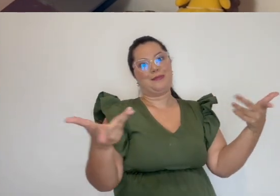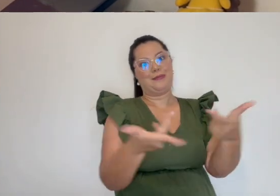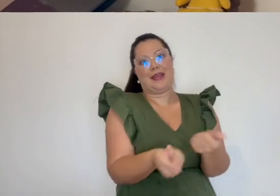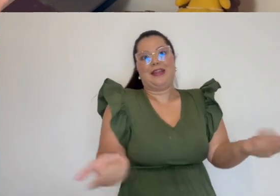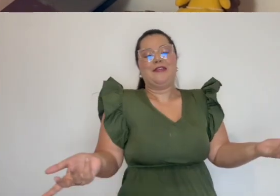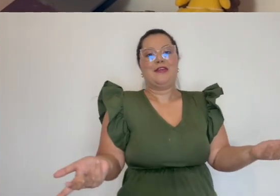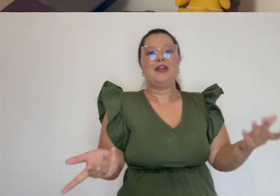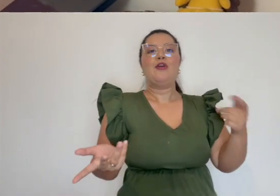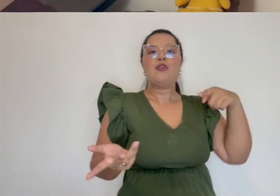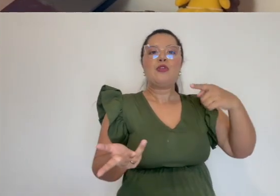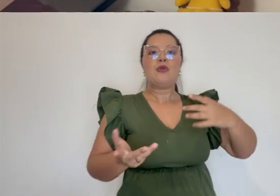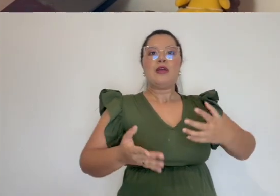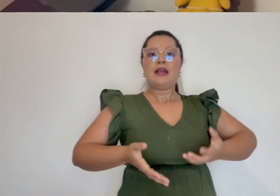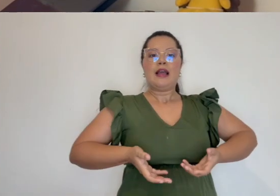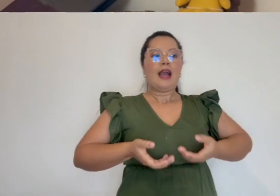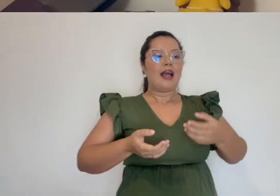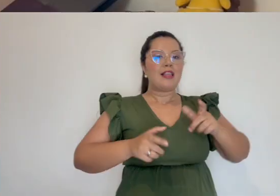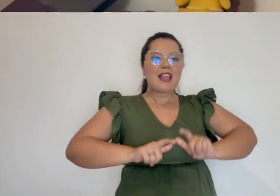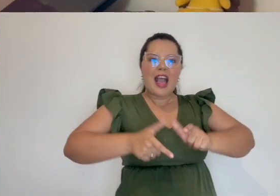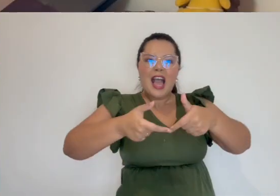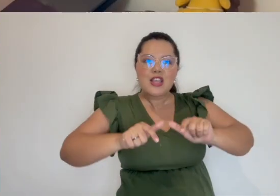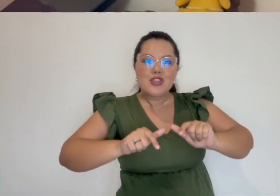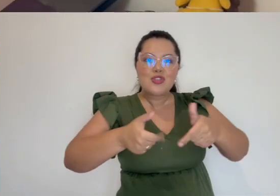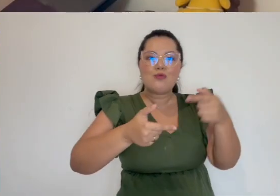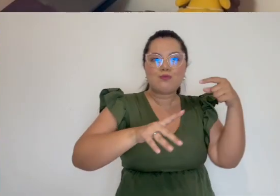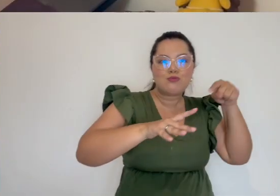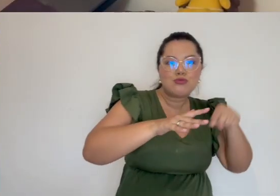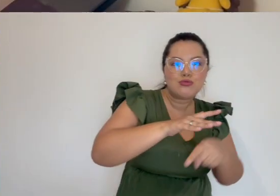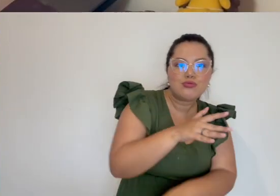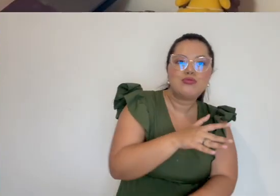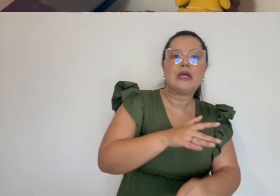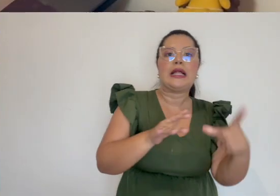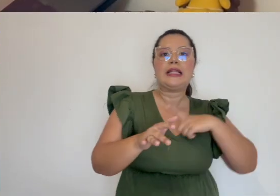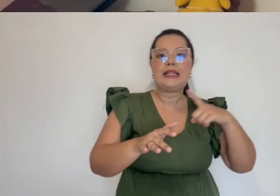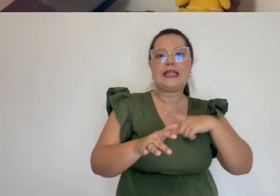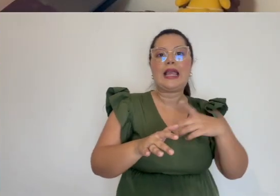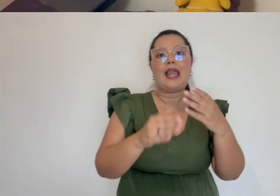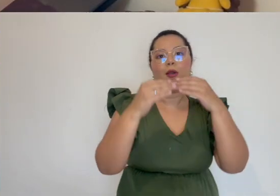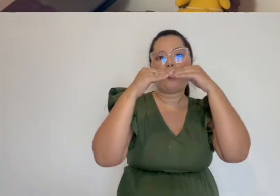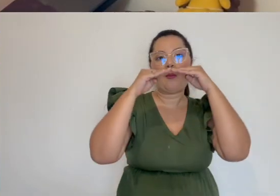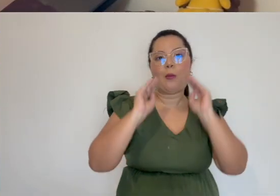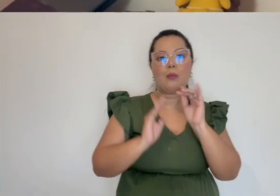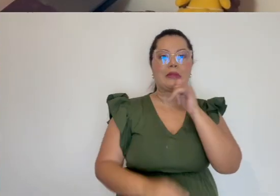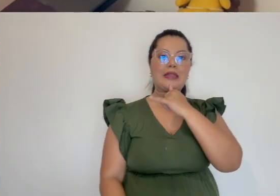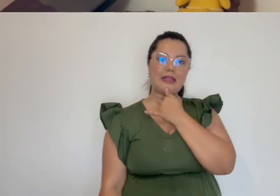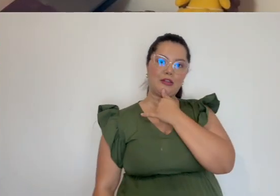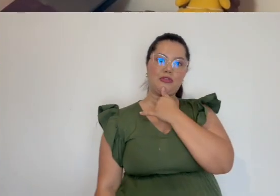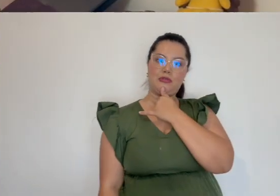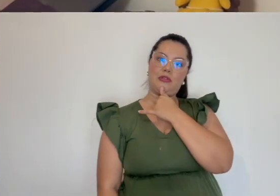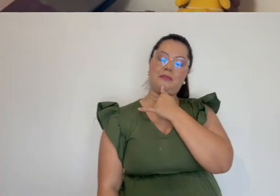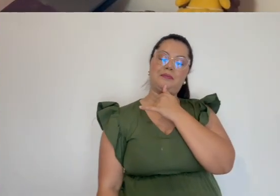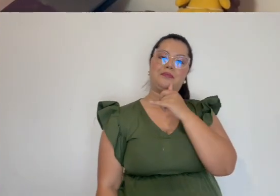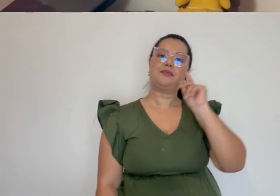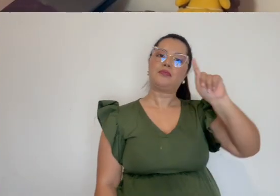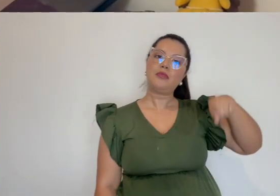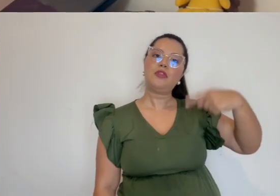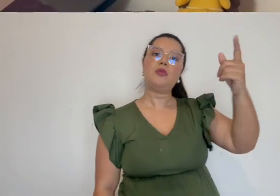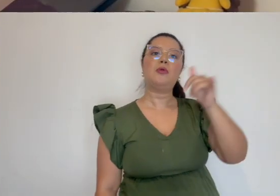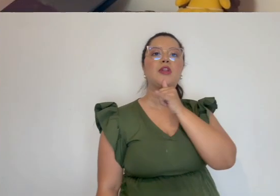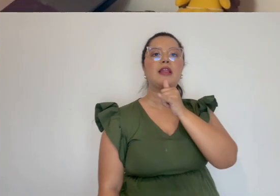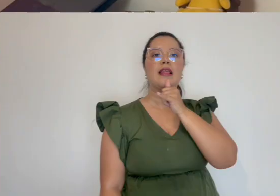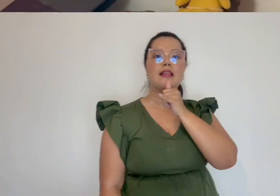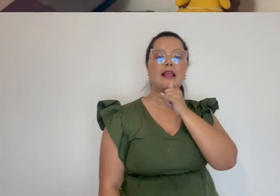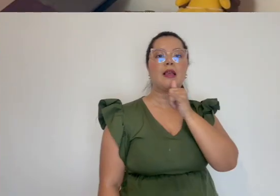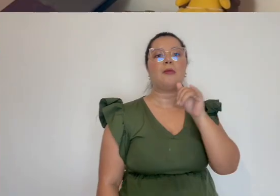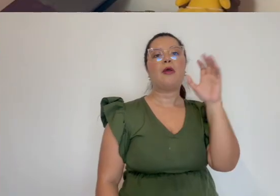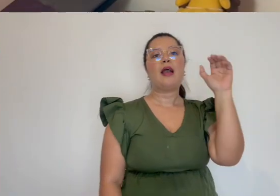do romance, como a intensidade das ações acabam trazendo no fim uma tragédia. Um outro